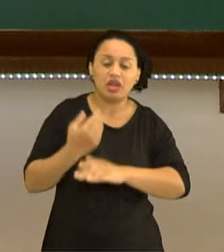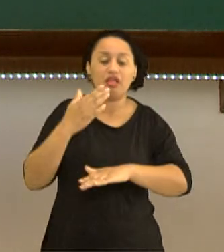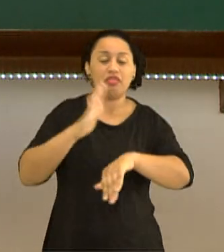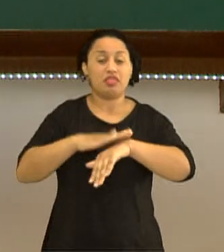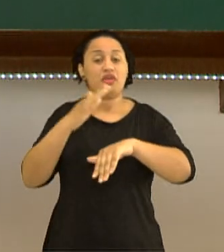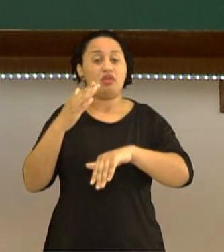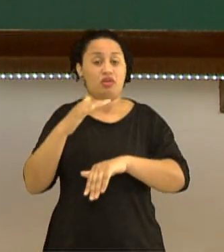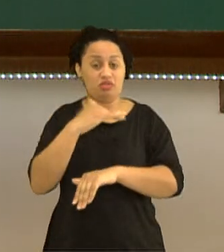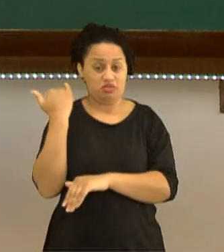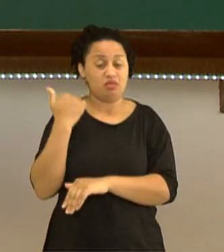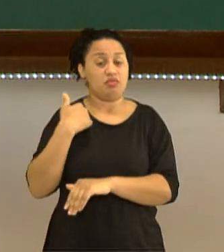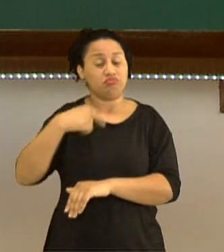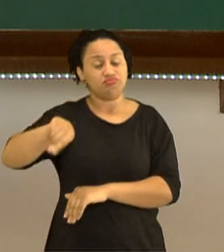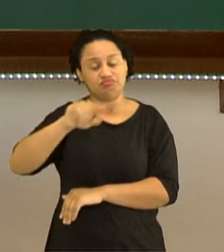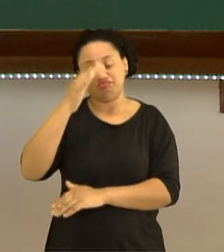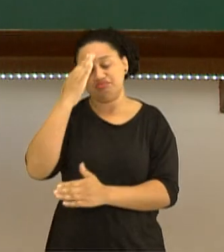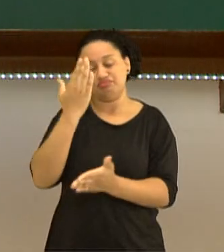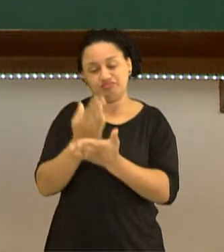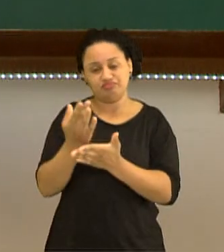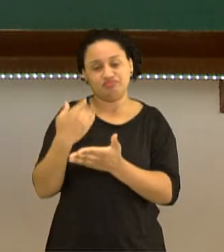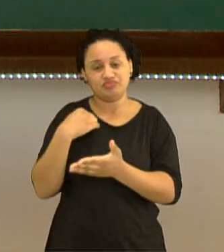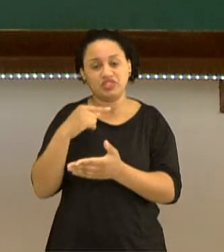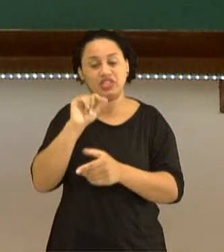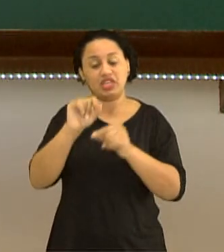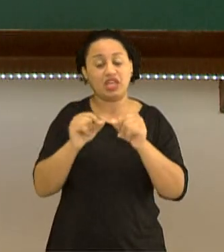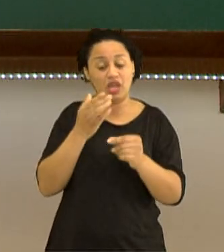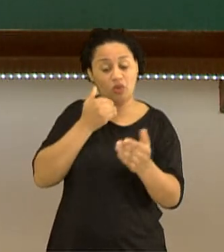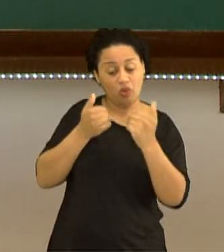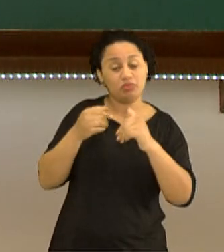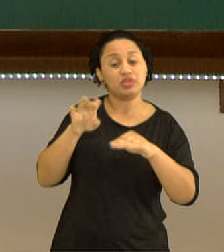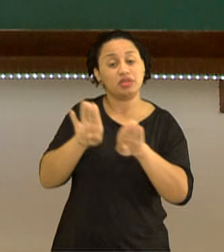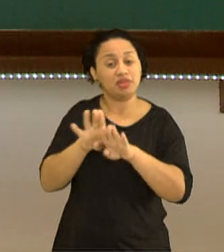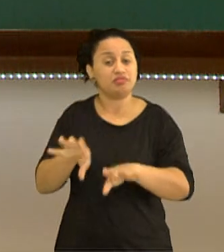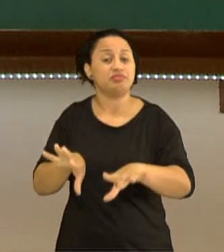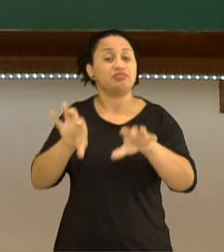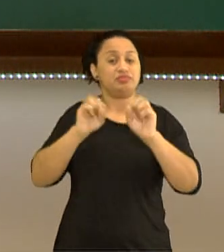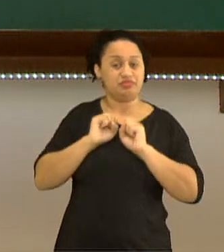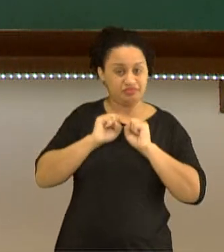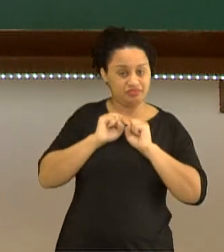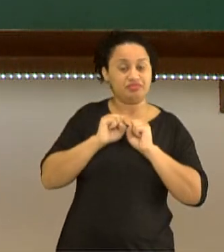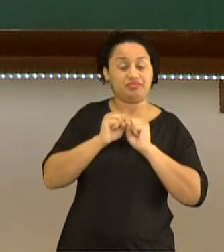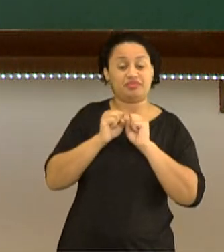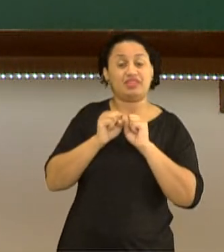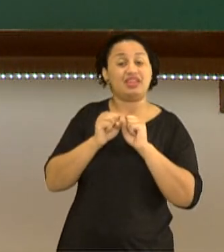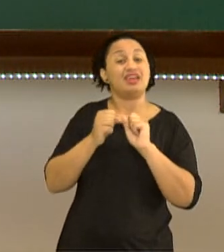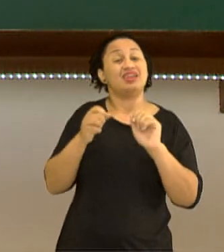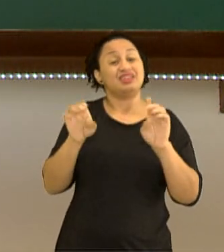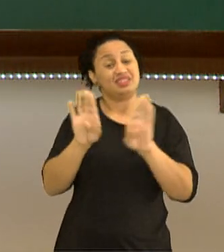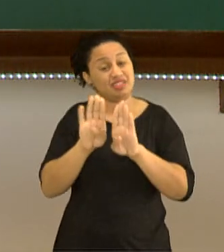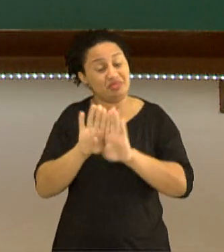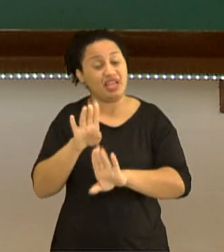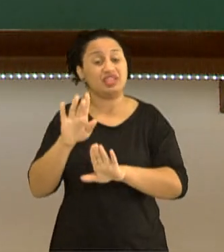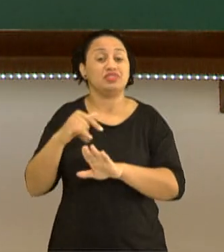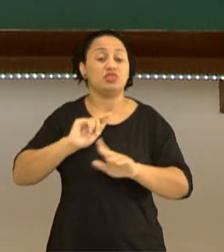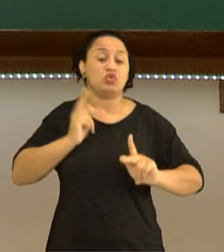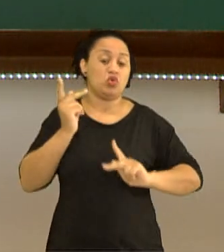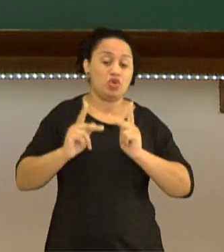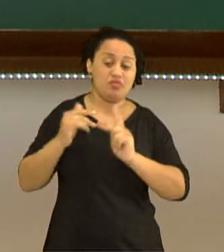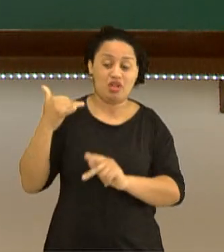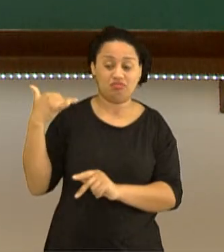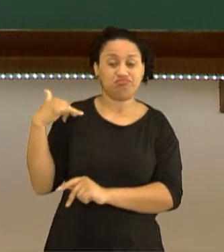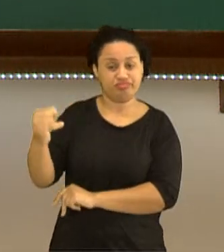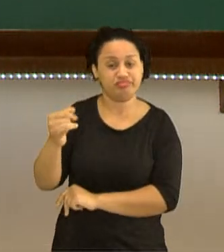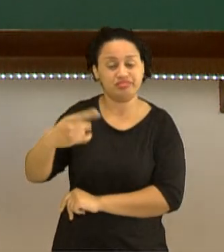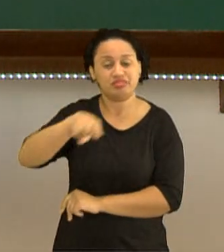morte, eles acreditam que isso vai para o ser humano. Sem contar quando existem hormônios injetados nos animais para que eles sejam precoces.